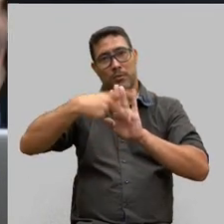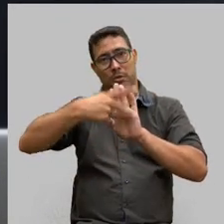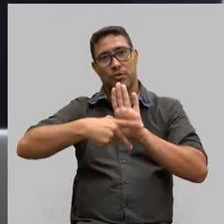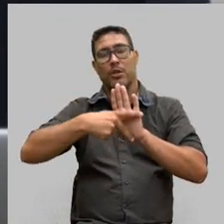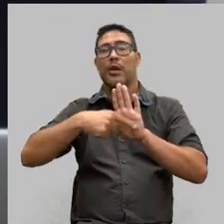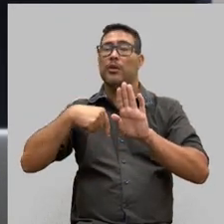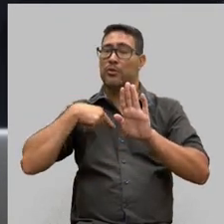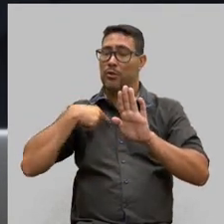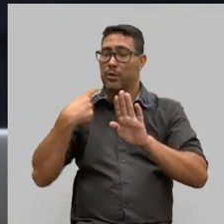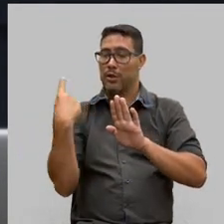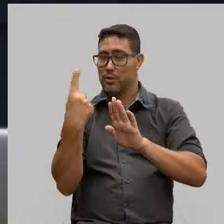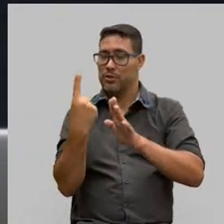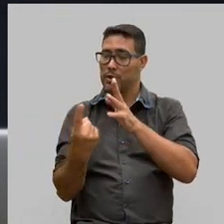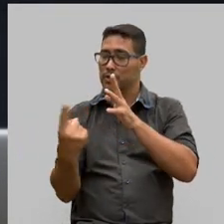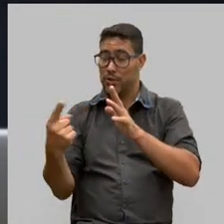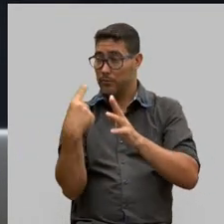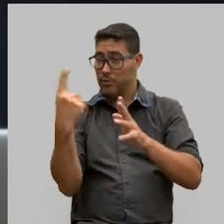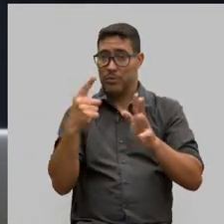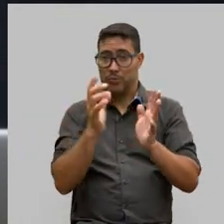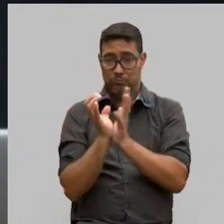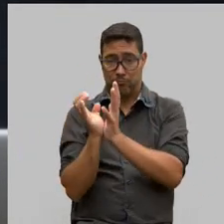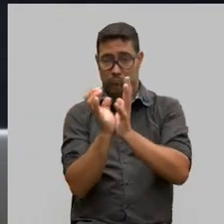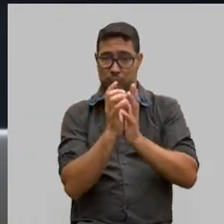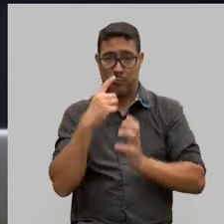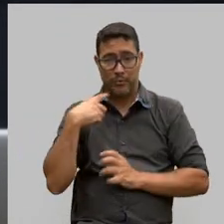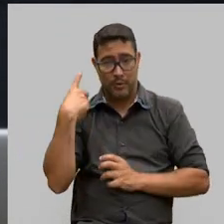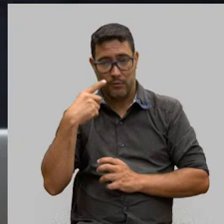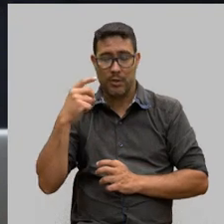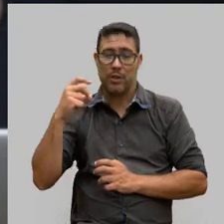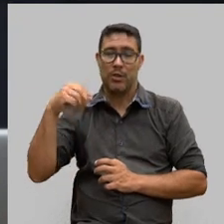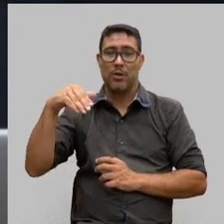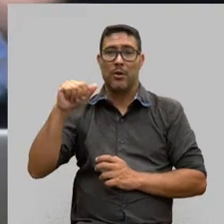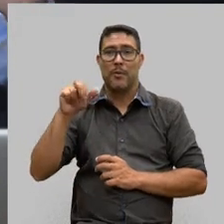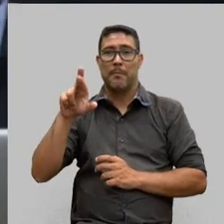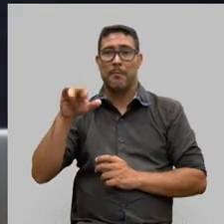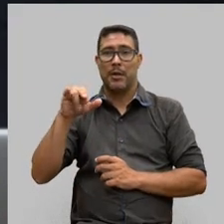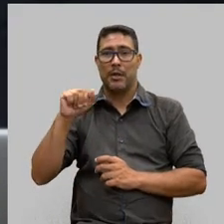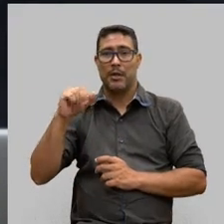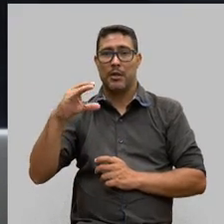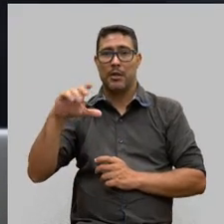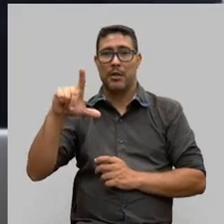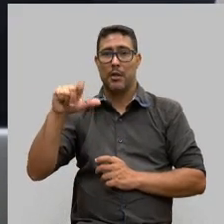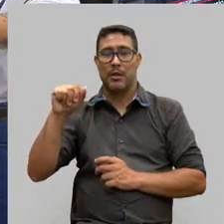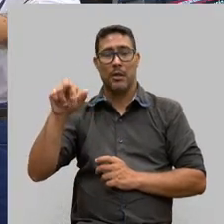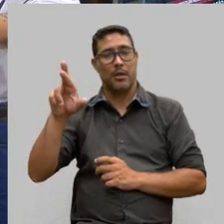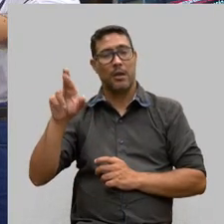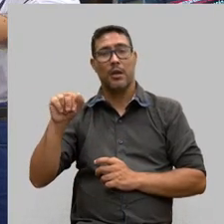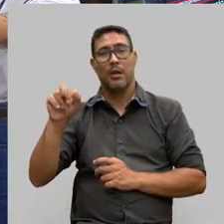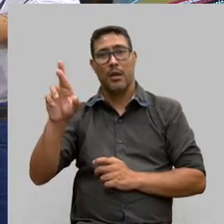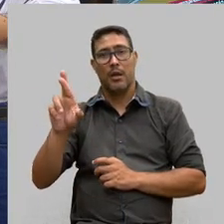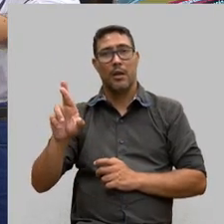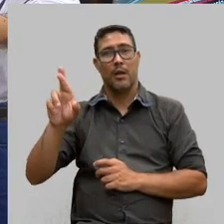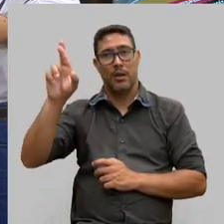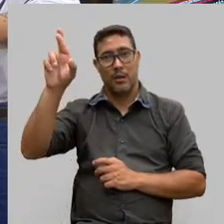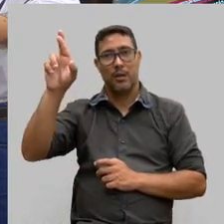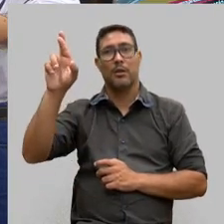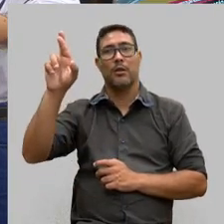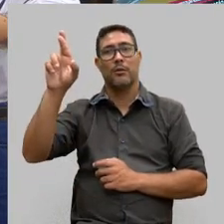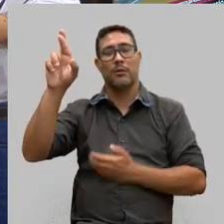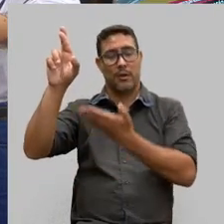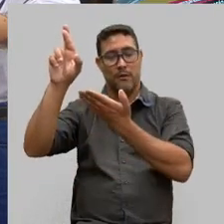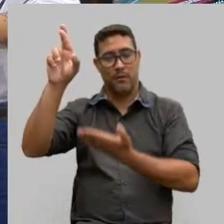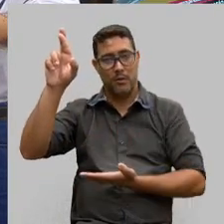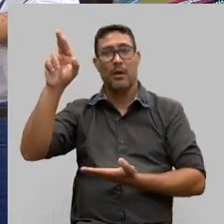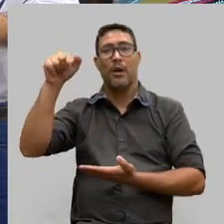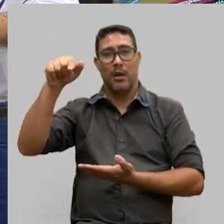contribuição dos colegas parlamentares inclusive deputada Maria Clara que a nossa coordenadora da frente parlamentar em defesa do autista aqui na Assembleia